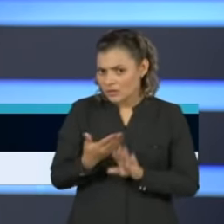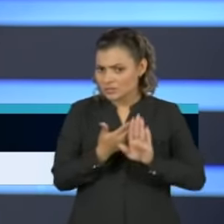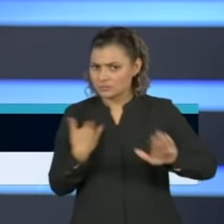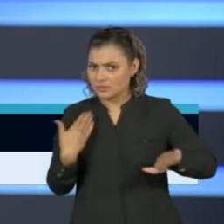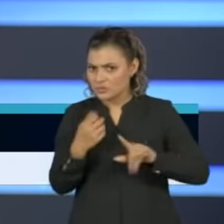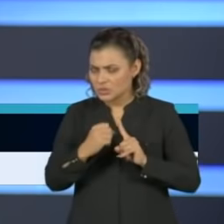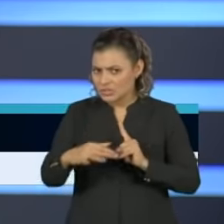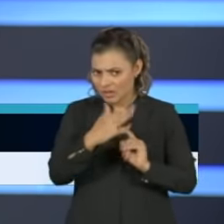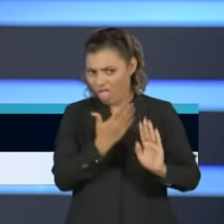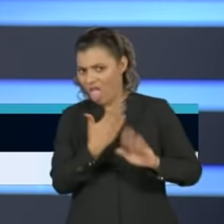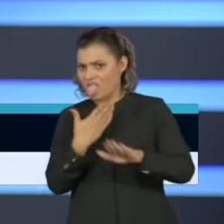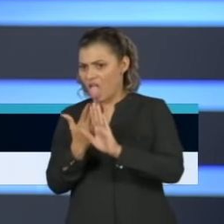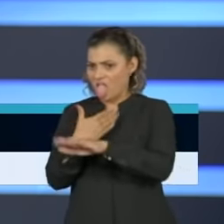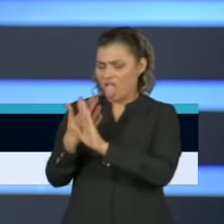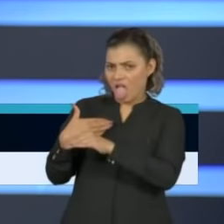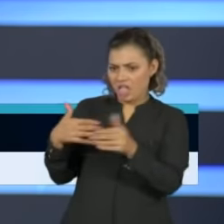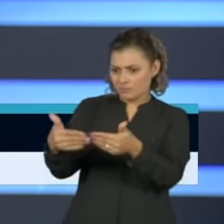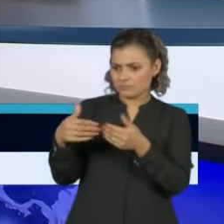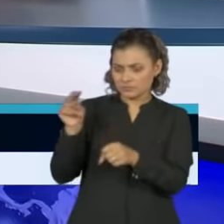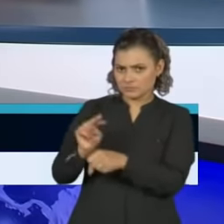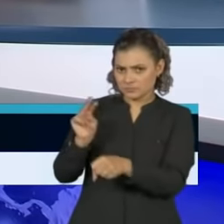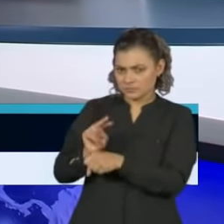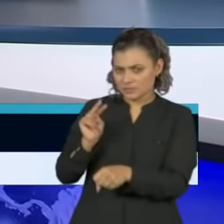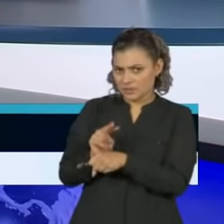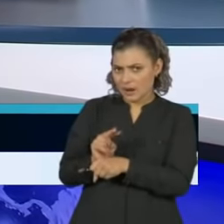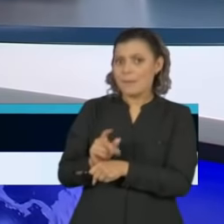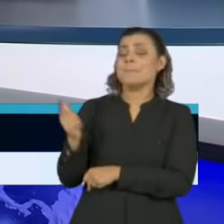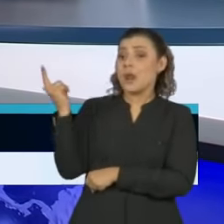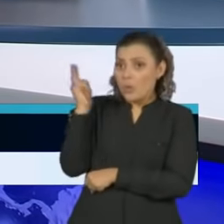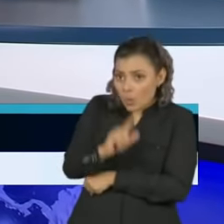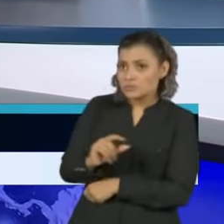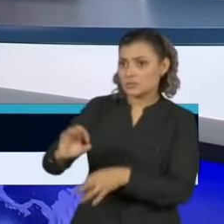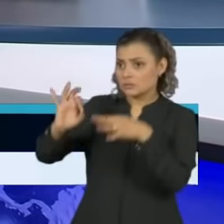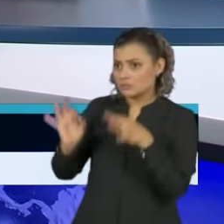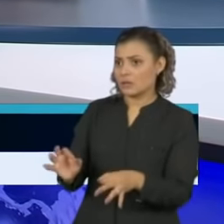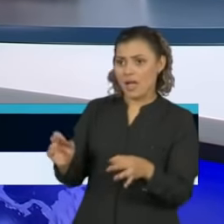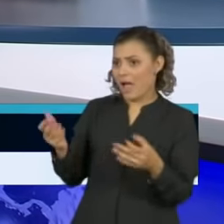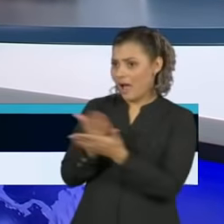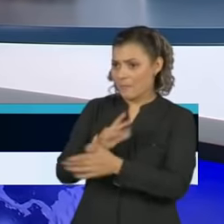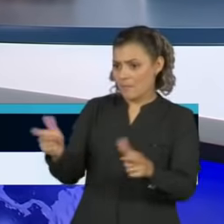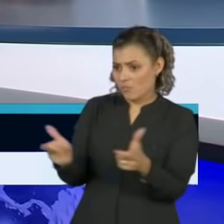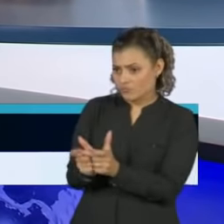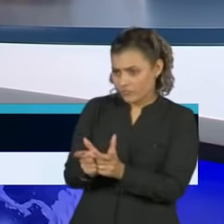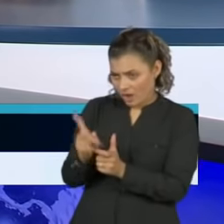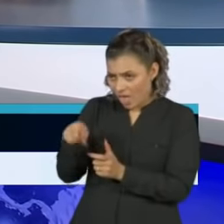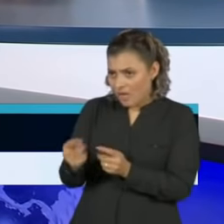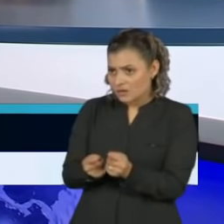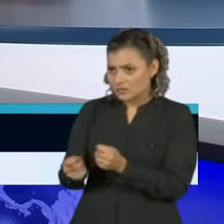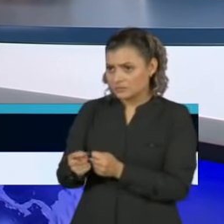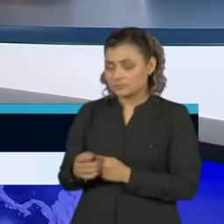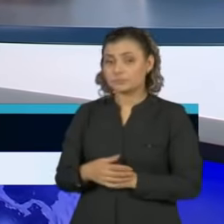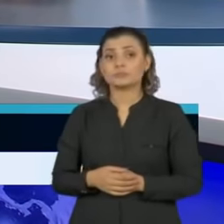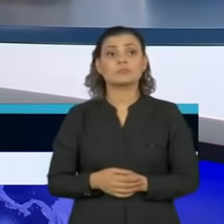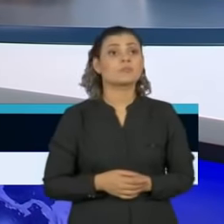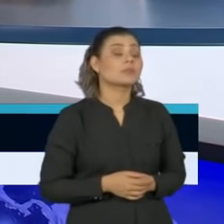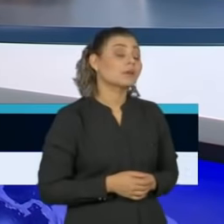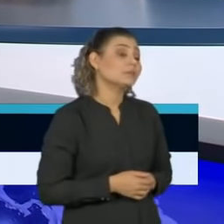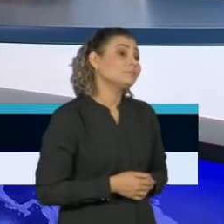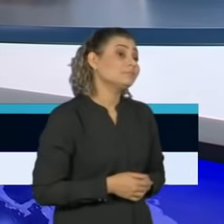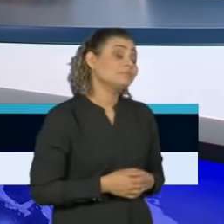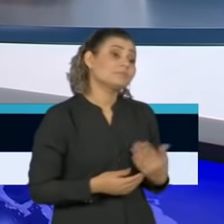social, isolamento, quarentena, para tentar achatar essa curva para a transmissão da doença? Olha, eu não tenho